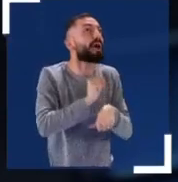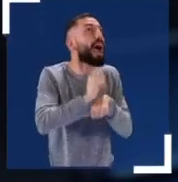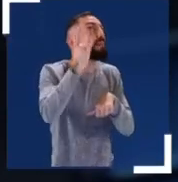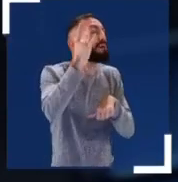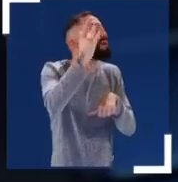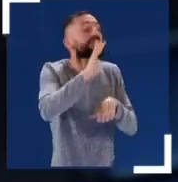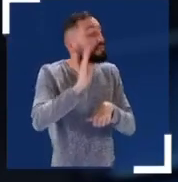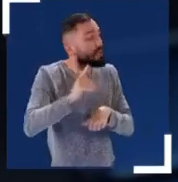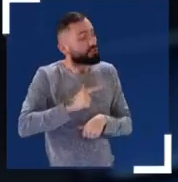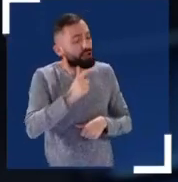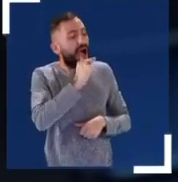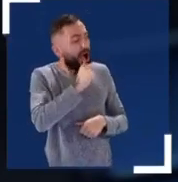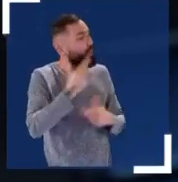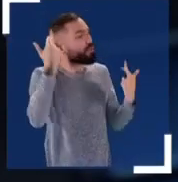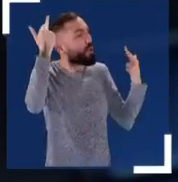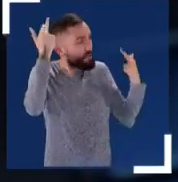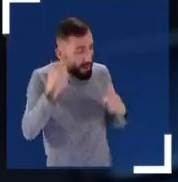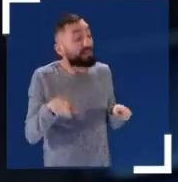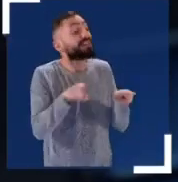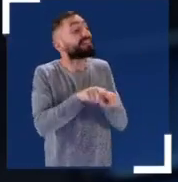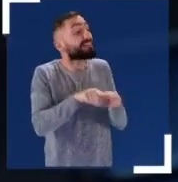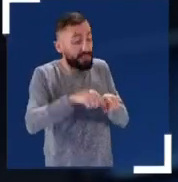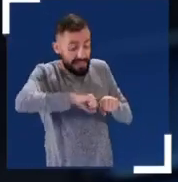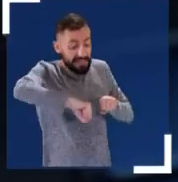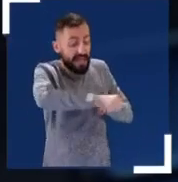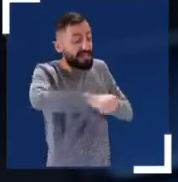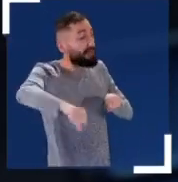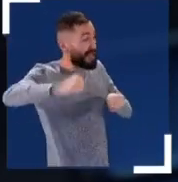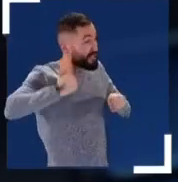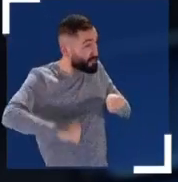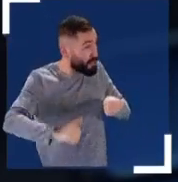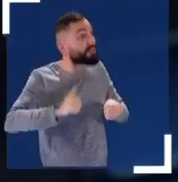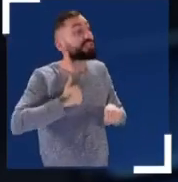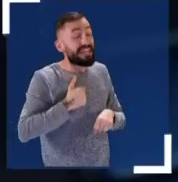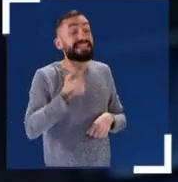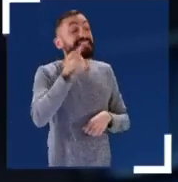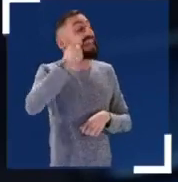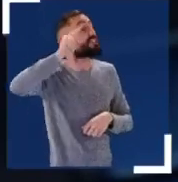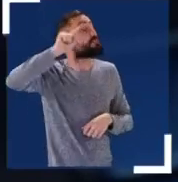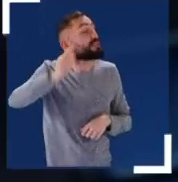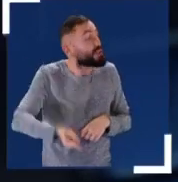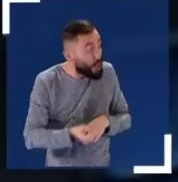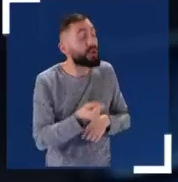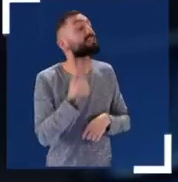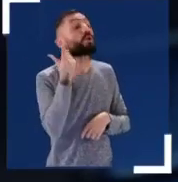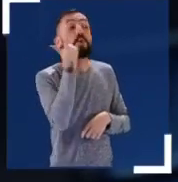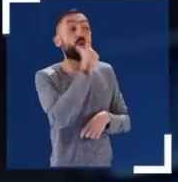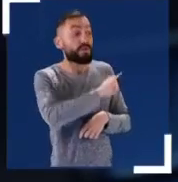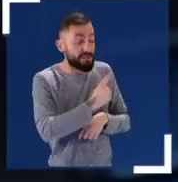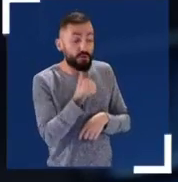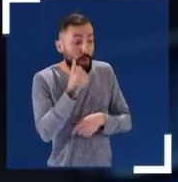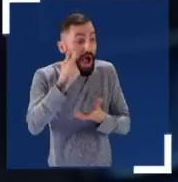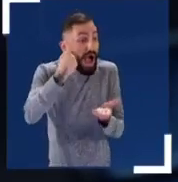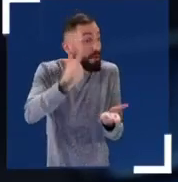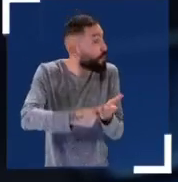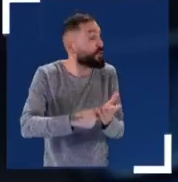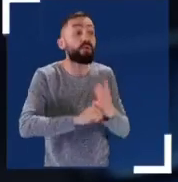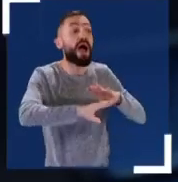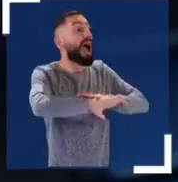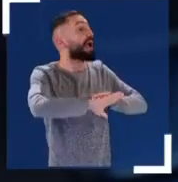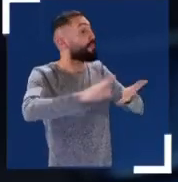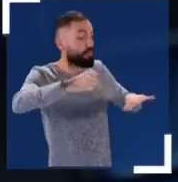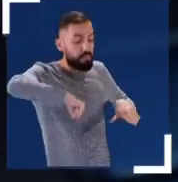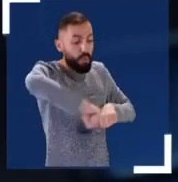saneamento básico, quer dizer, tratar o esgoto, uma obra de 7 bilhões de reais, num acordo feito, zerou-se a dívida de Guarulhos, e ainda vamos ter 7 vezes